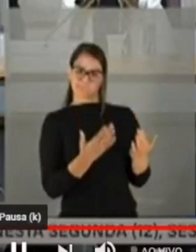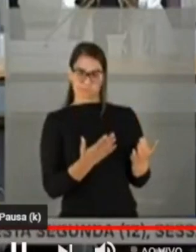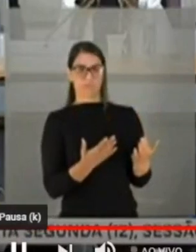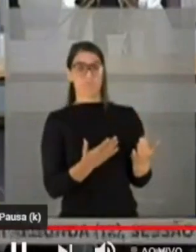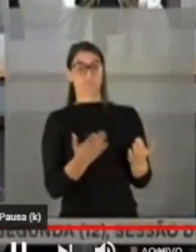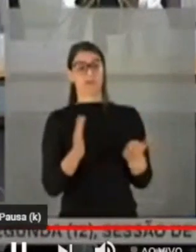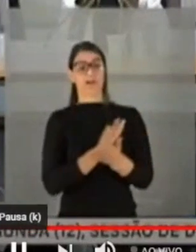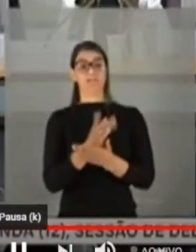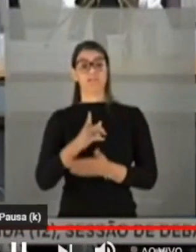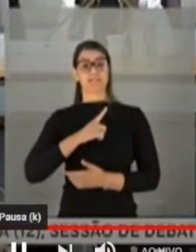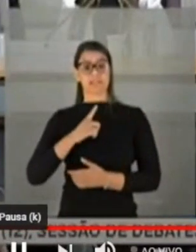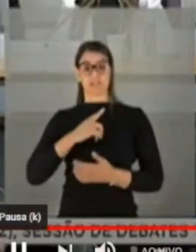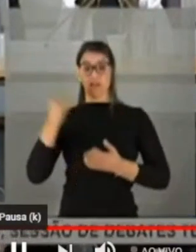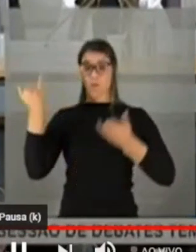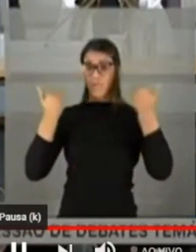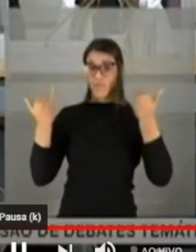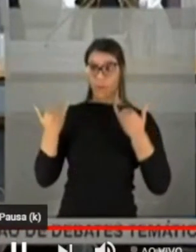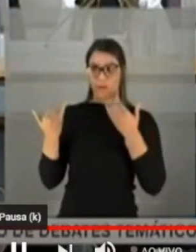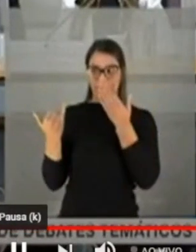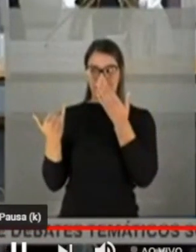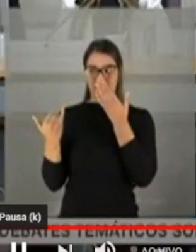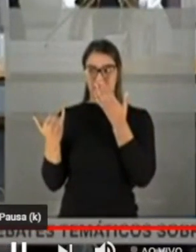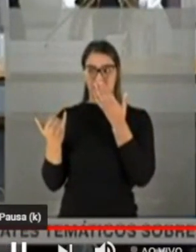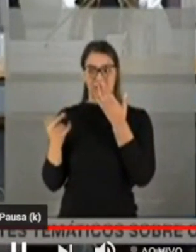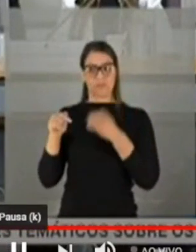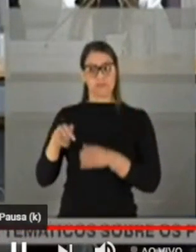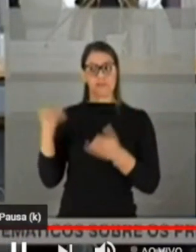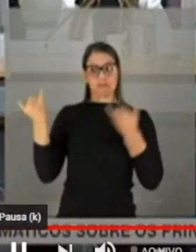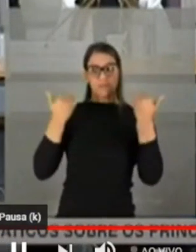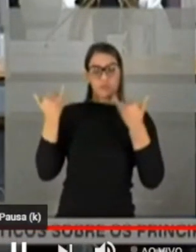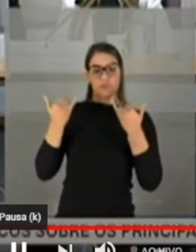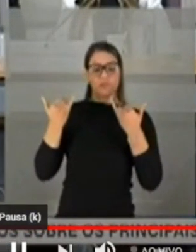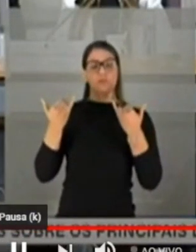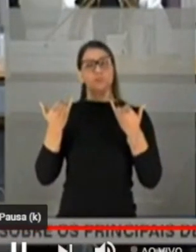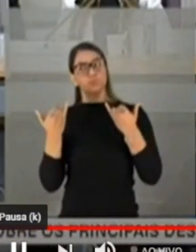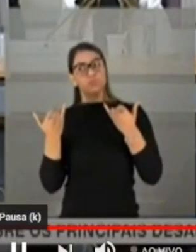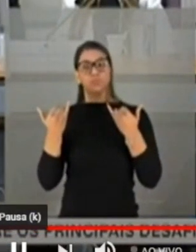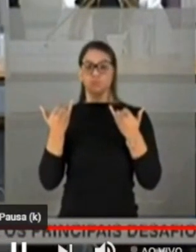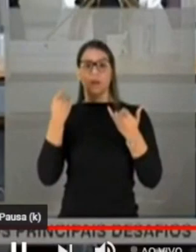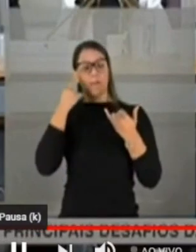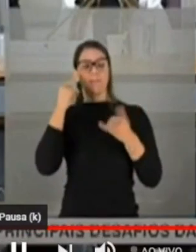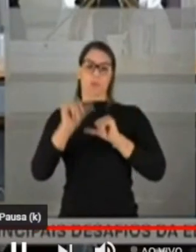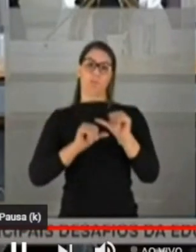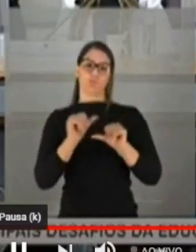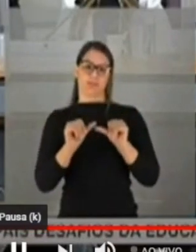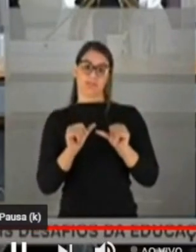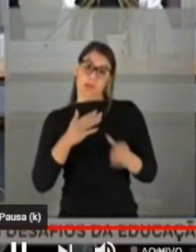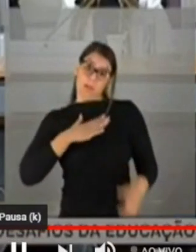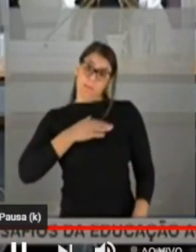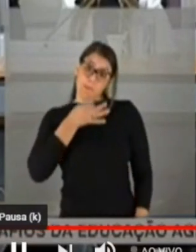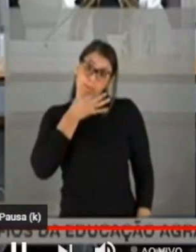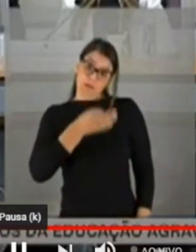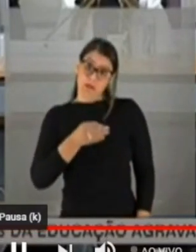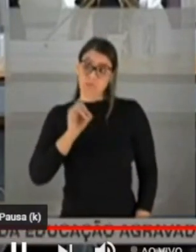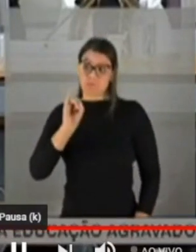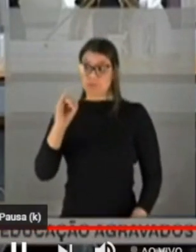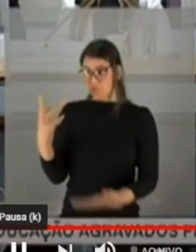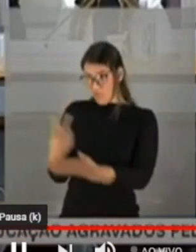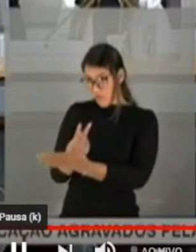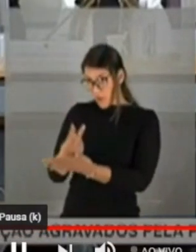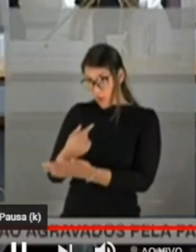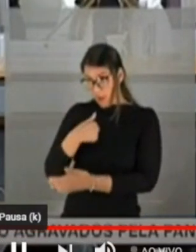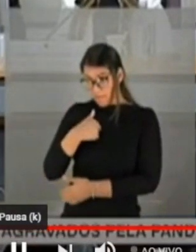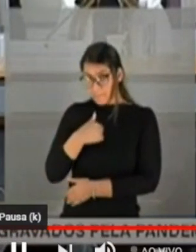tem uma informação e essa informação é levada a isso. Então é o meu entendimento, se eu tiver errado, é importante